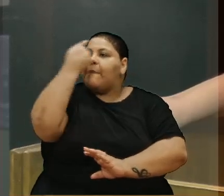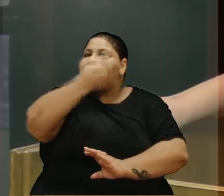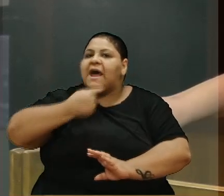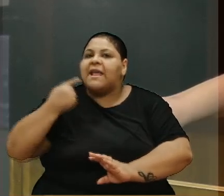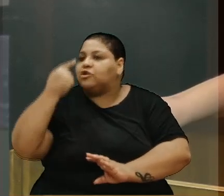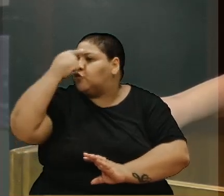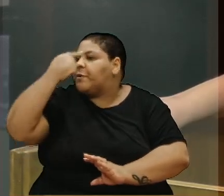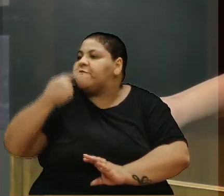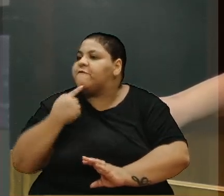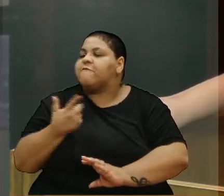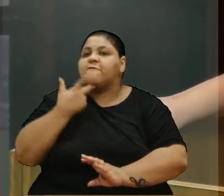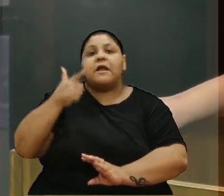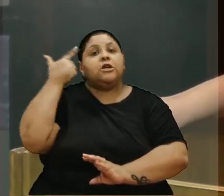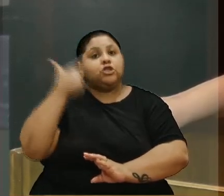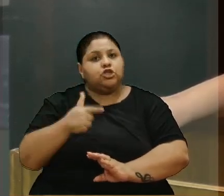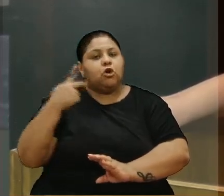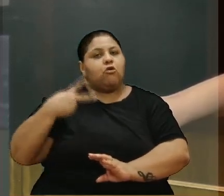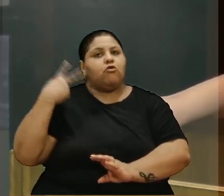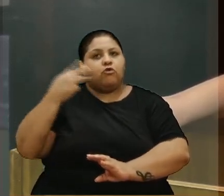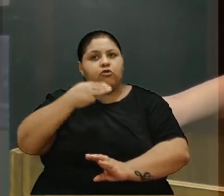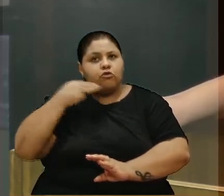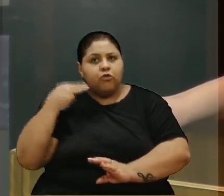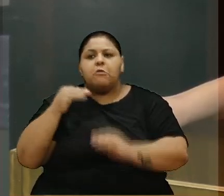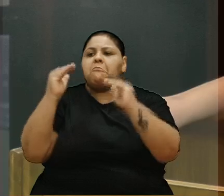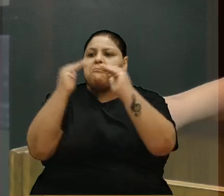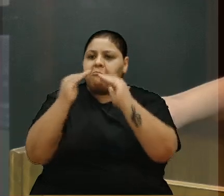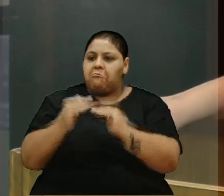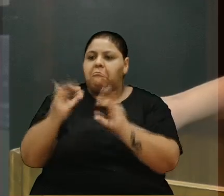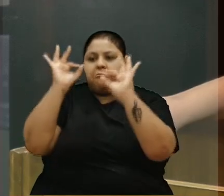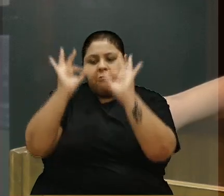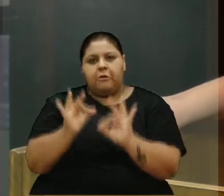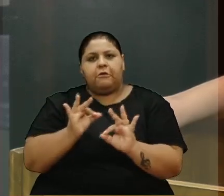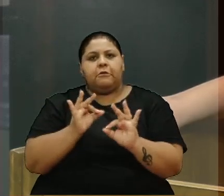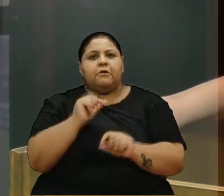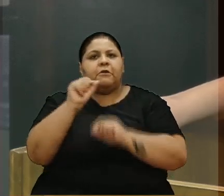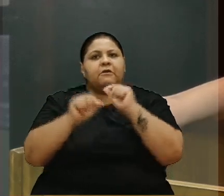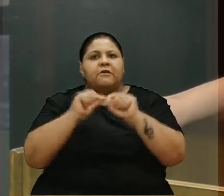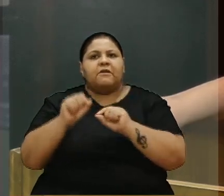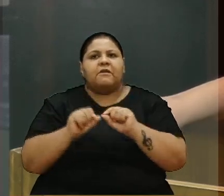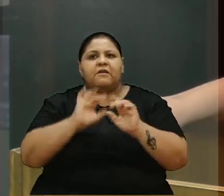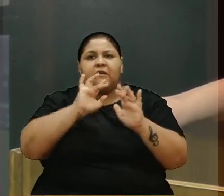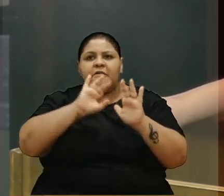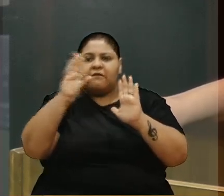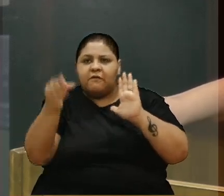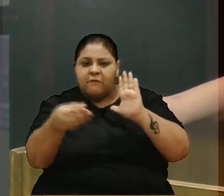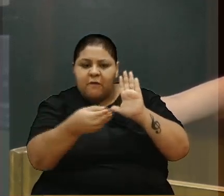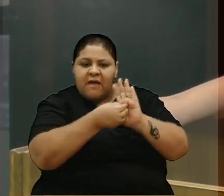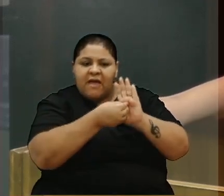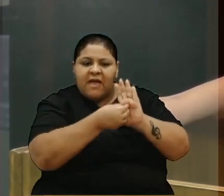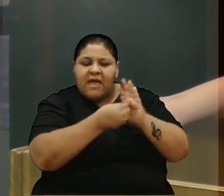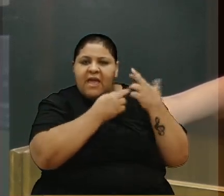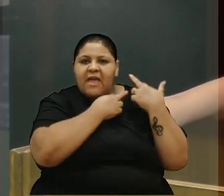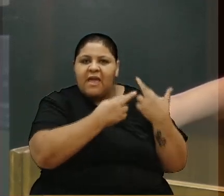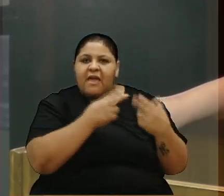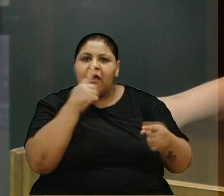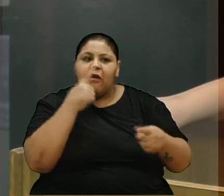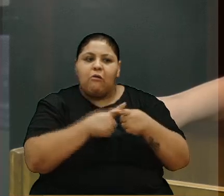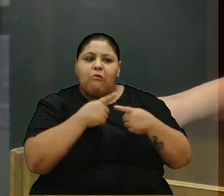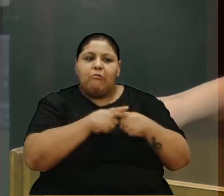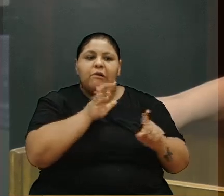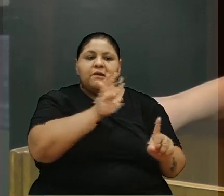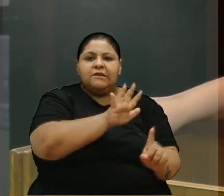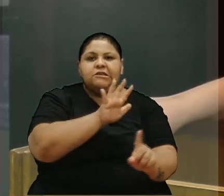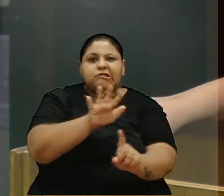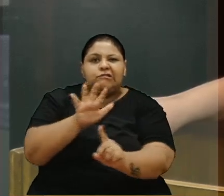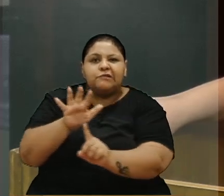E reforço, vereadora Marisol, concordo plenamente. Quem posta é responsável, porque instiga a